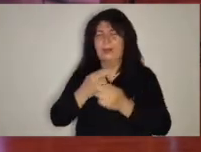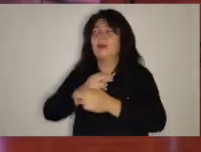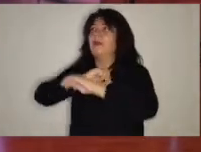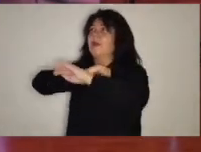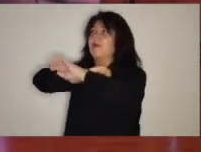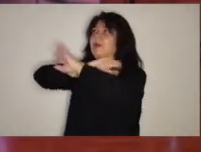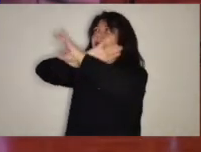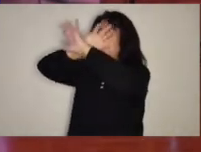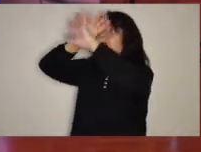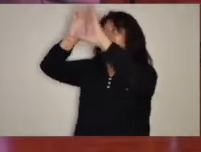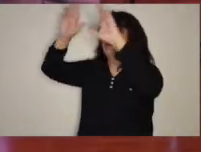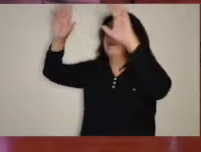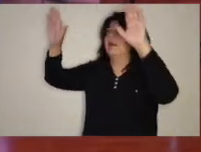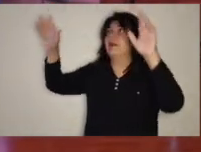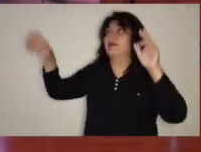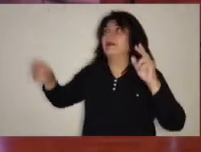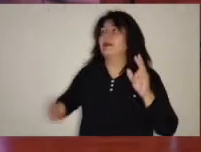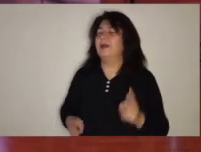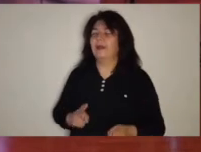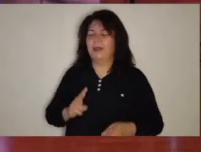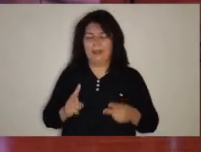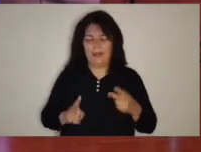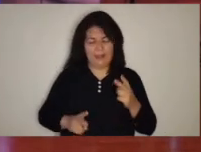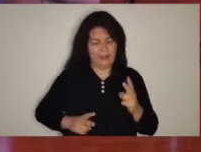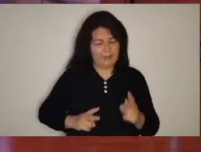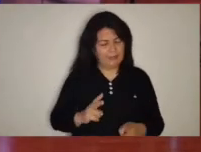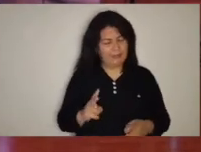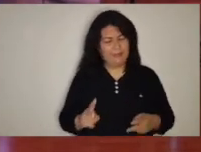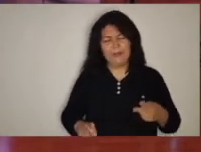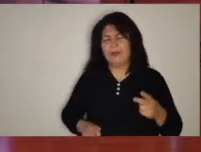a glória pra